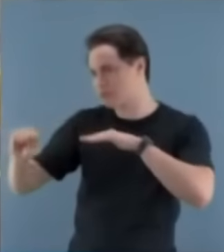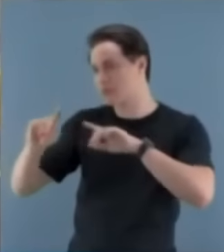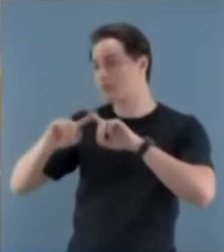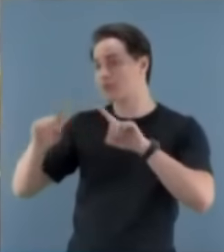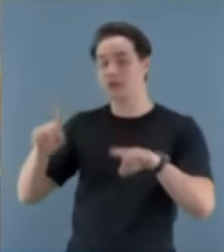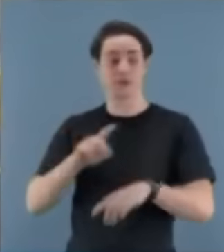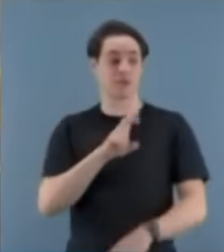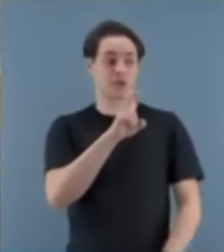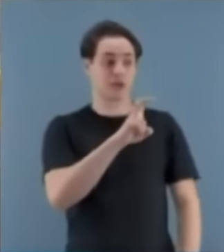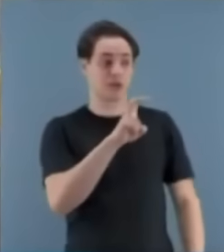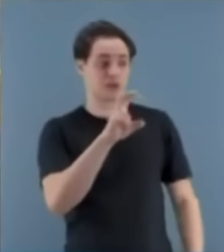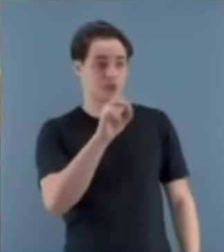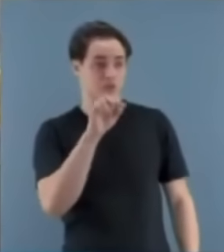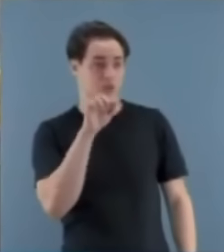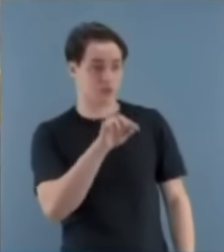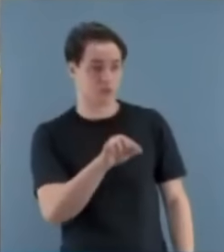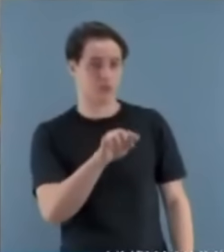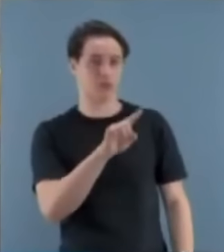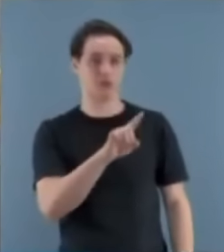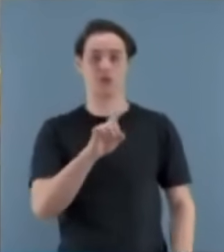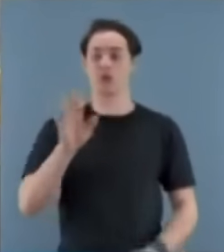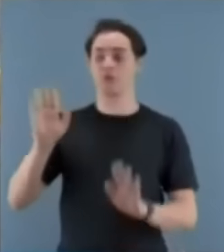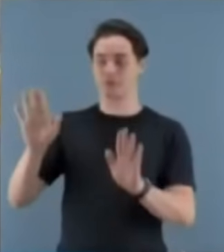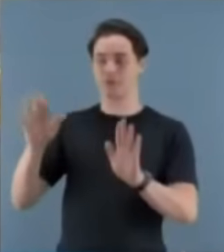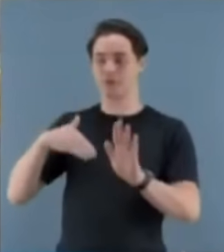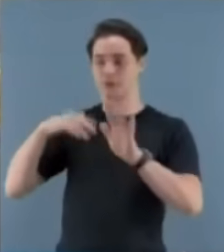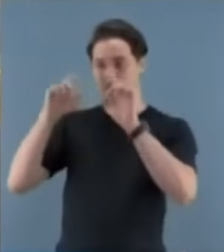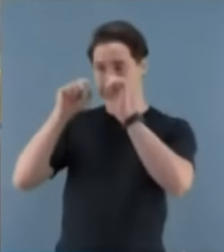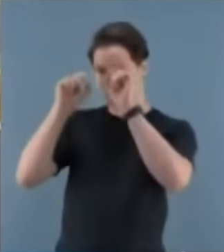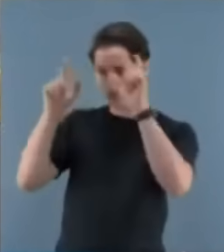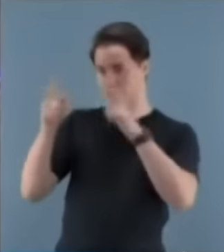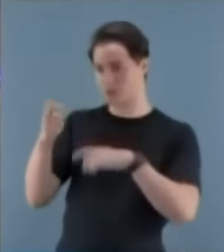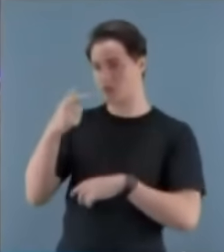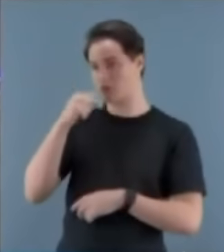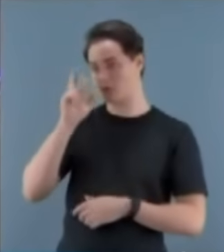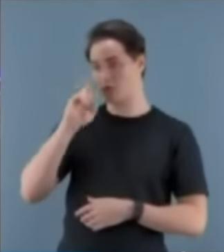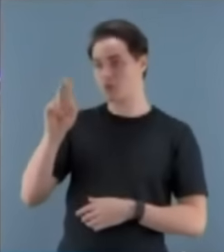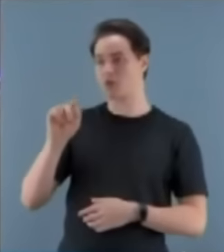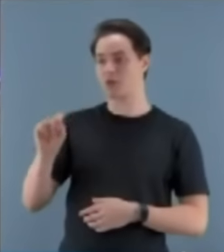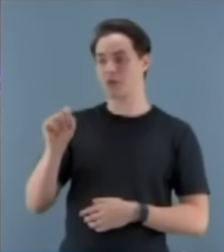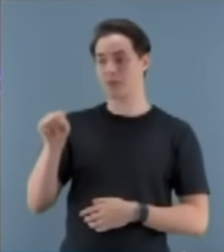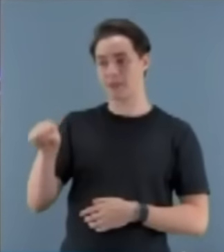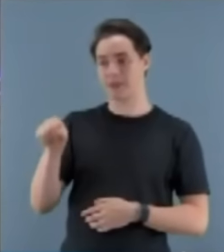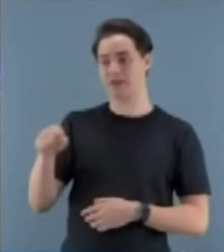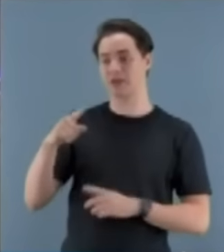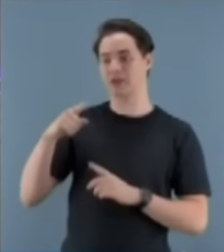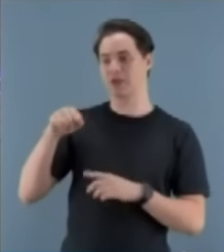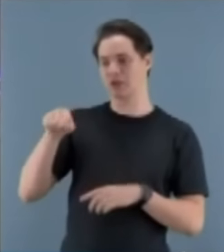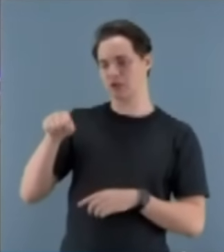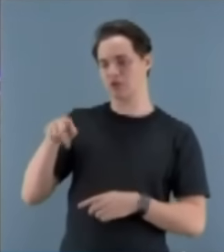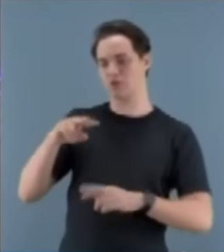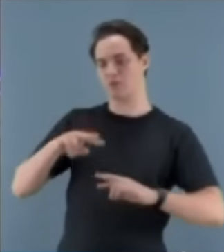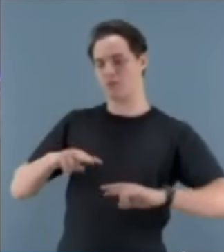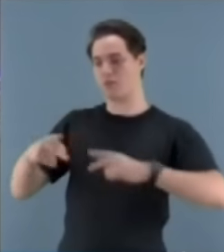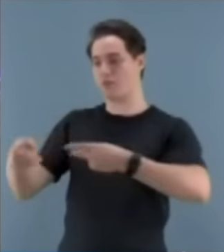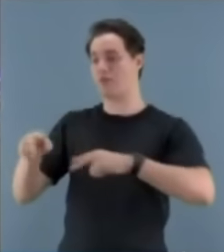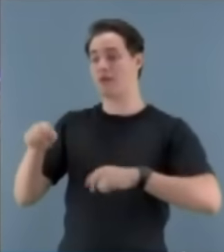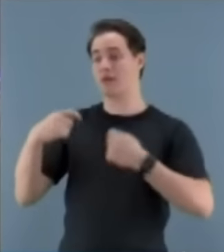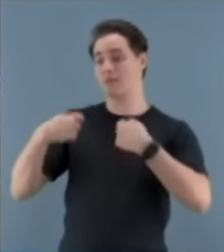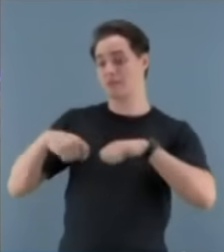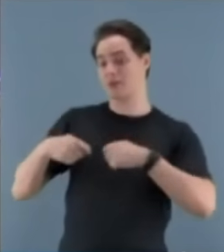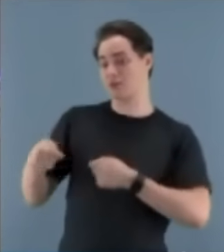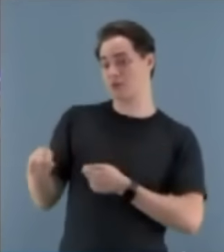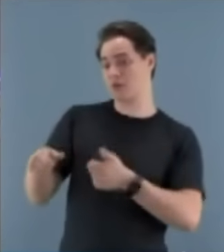foi perfeito. O mesmo dinheiro que bateu. Eu só quero alertar para o senhor. Eu só quero alertar para o senhor que esse tipo de movimentação você precisa de autorização do